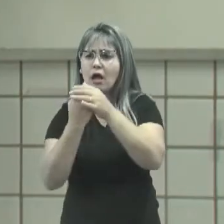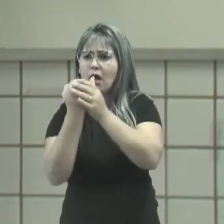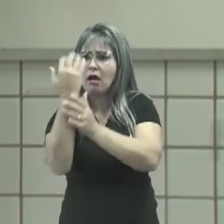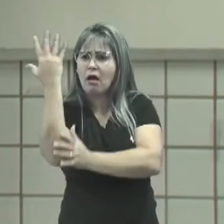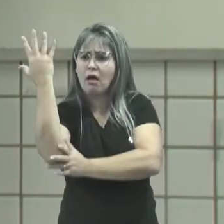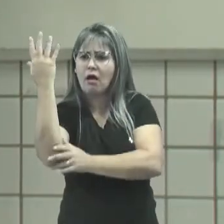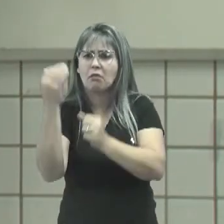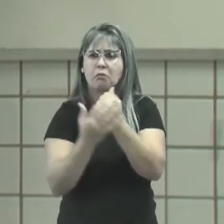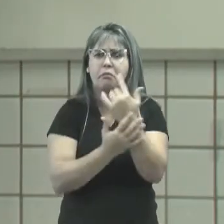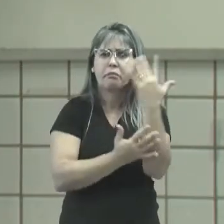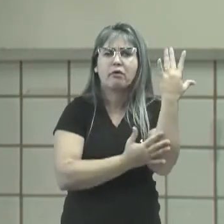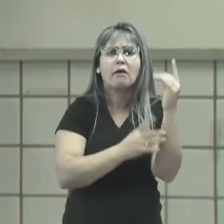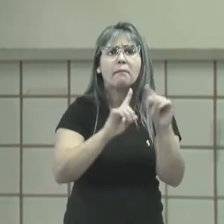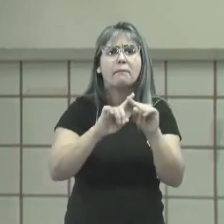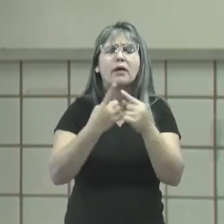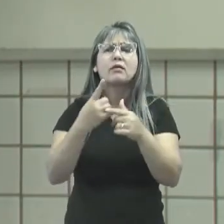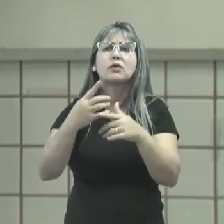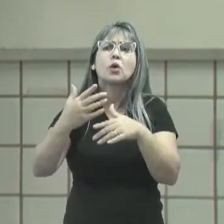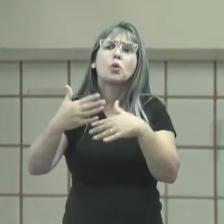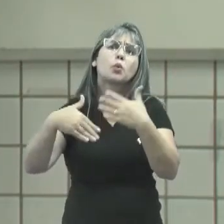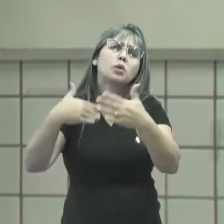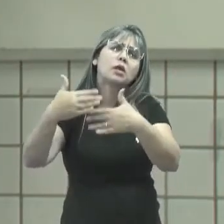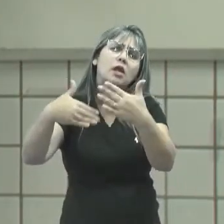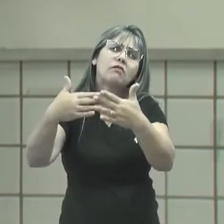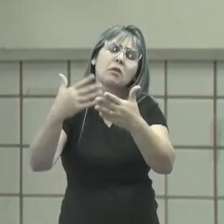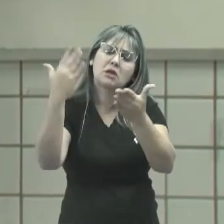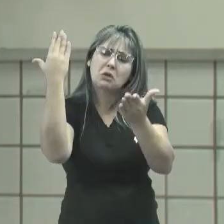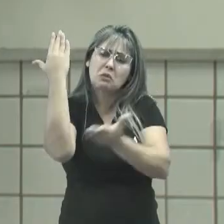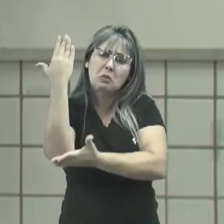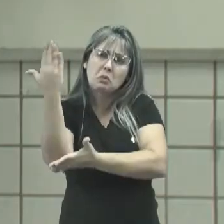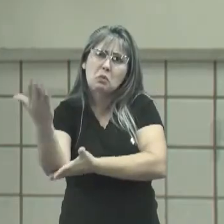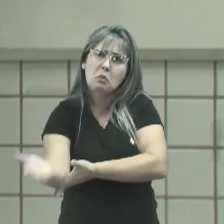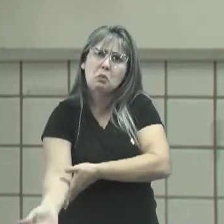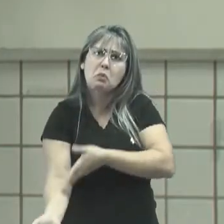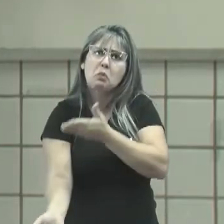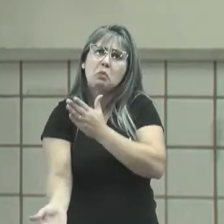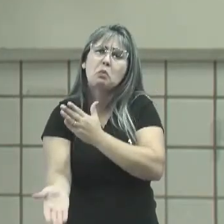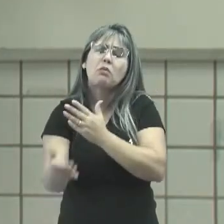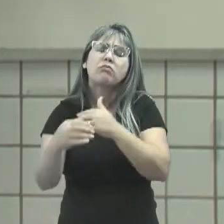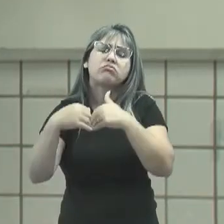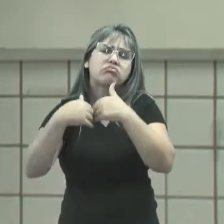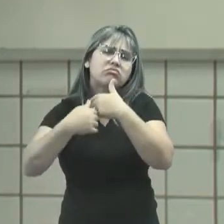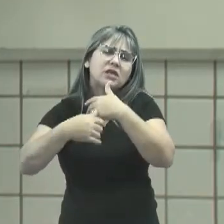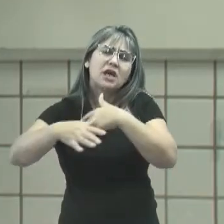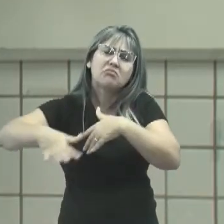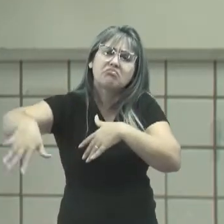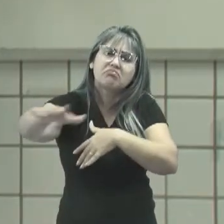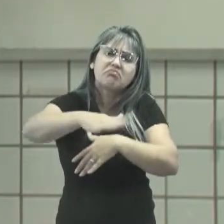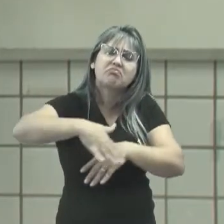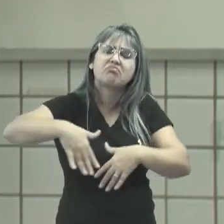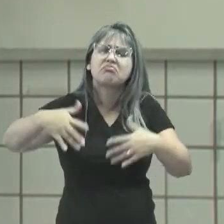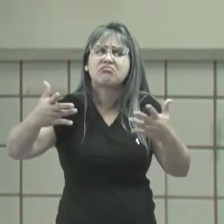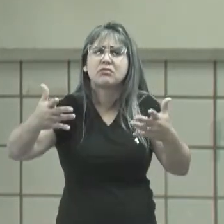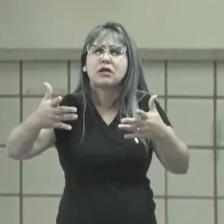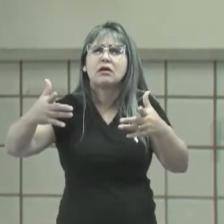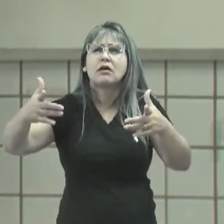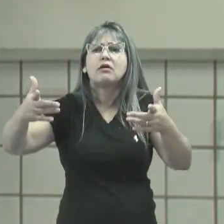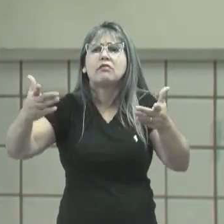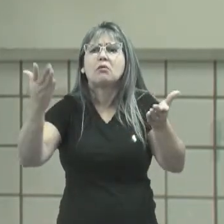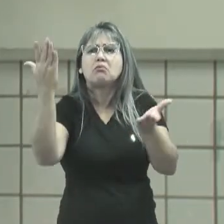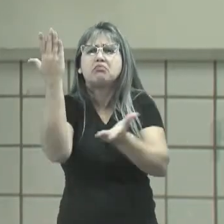aqui nessa imagem lateral. Então, poucas regiões cinza aqui, mostrando que aí houve um grande desmatamento, tá bom,